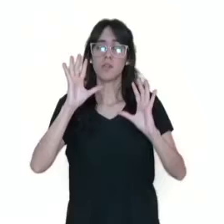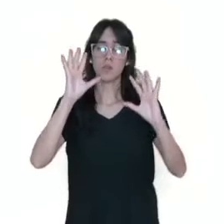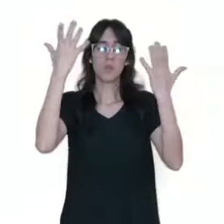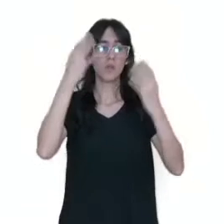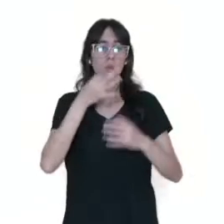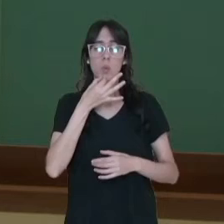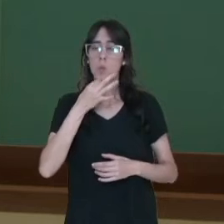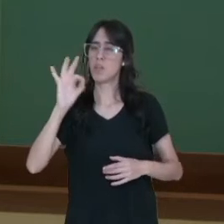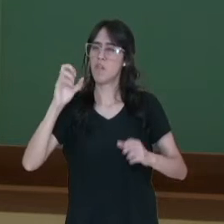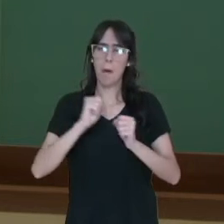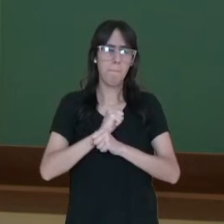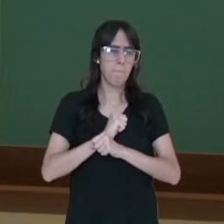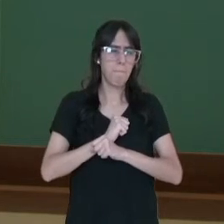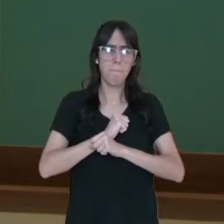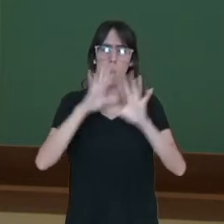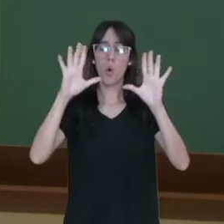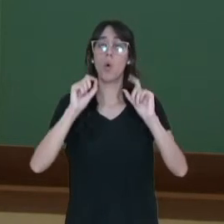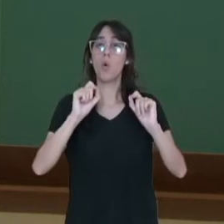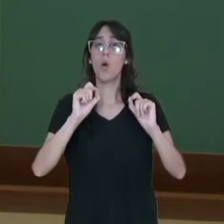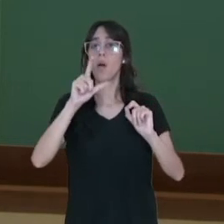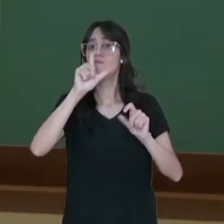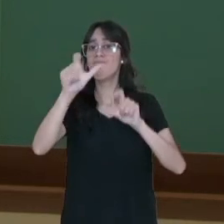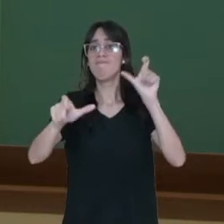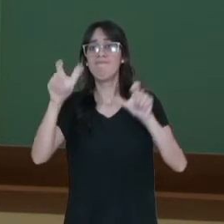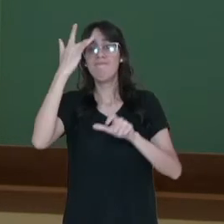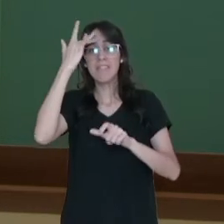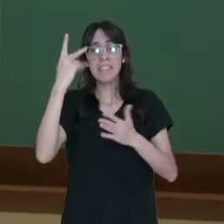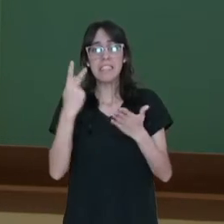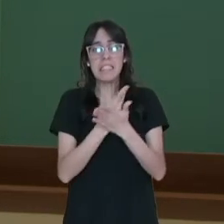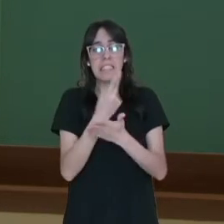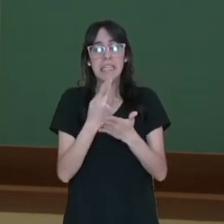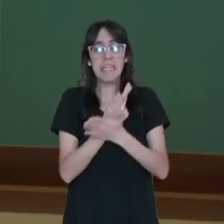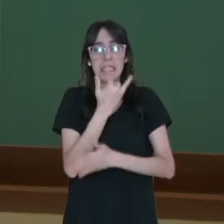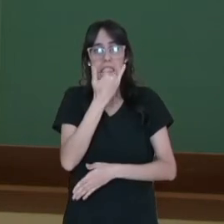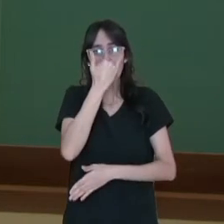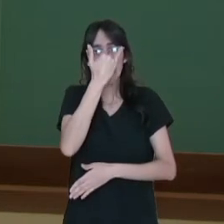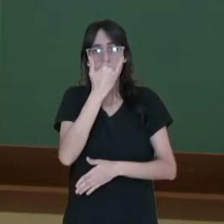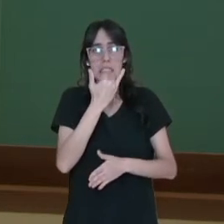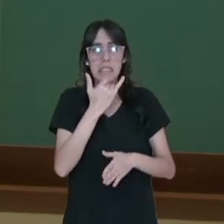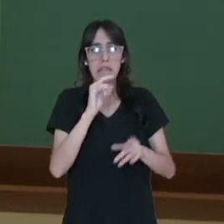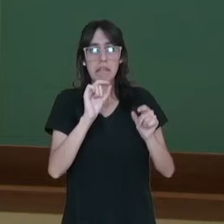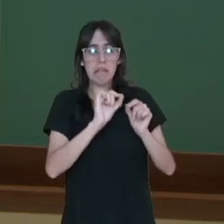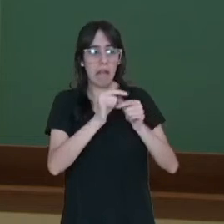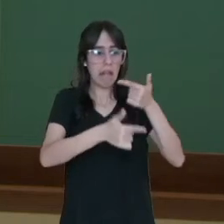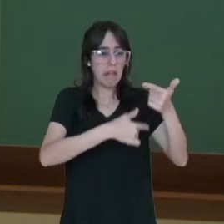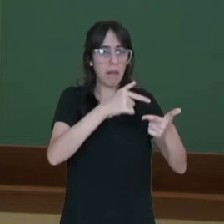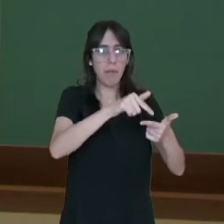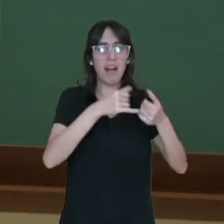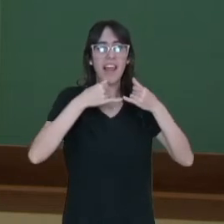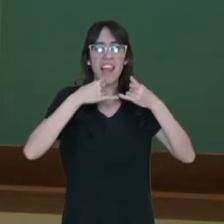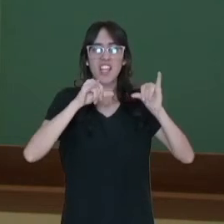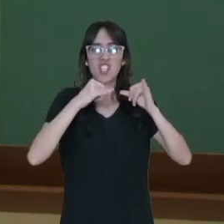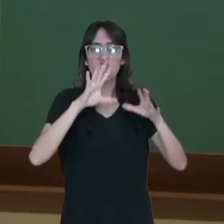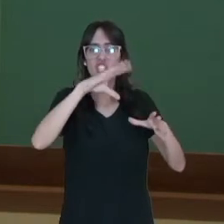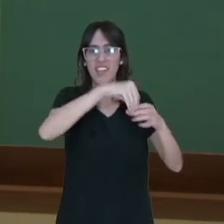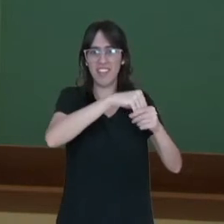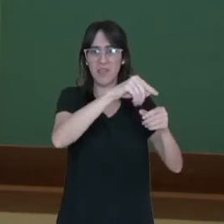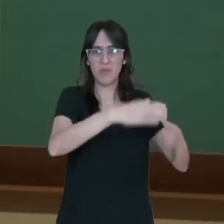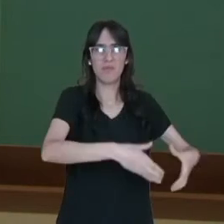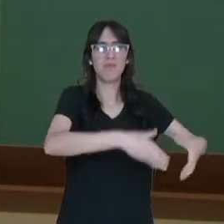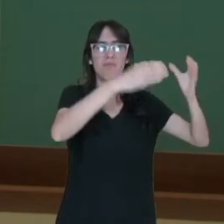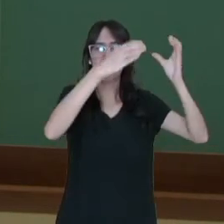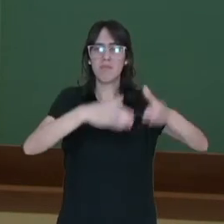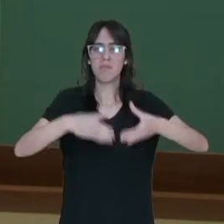Esse desastre aconteceu por falha humana na operação, na geração ali da energia dentro dessa usina